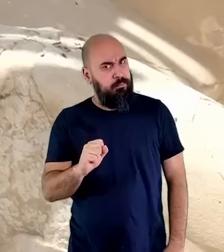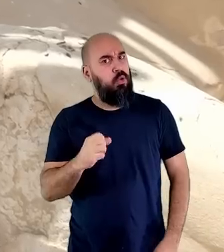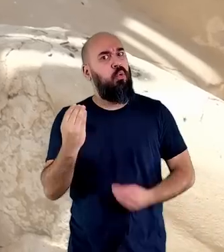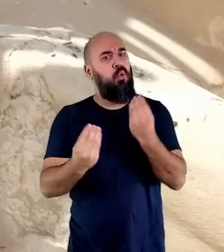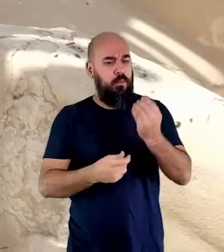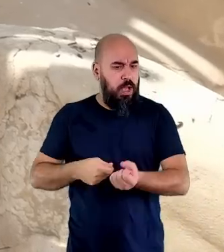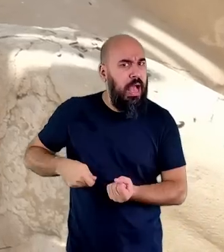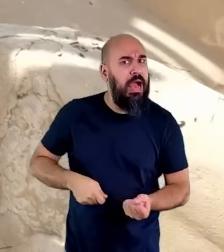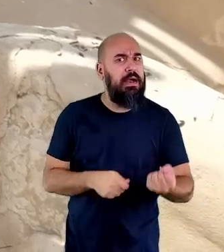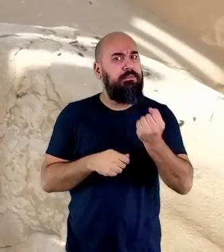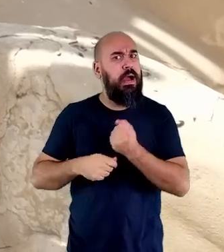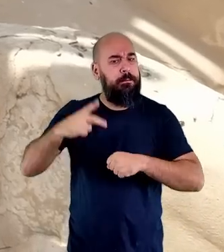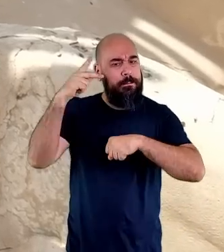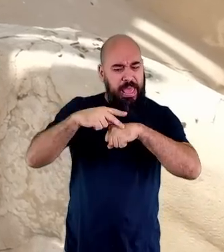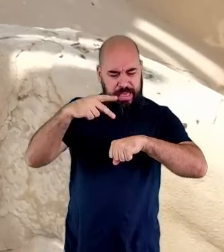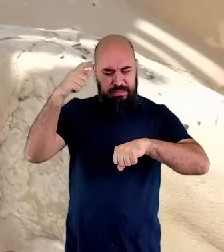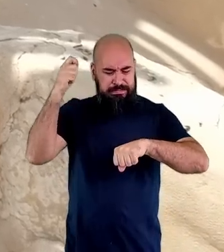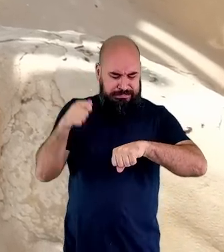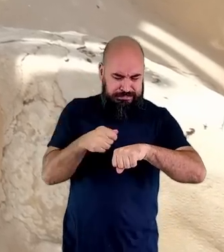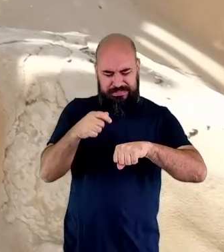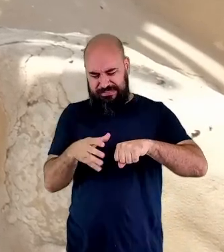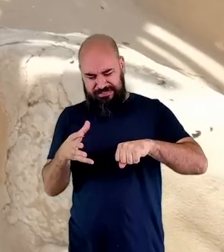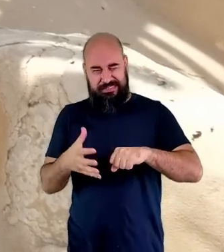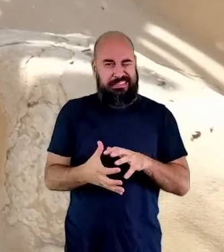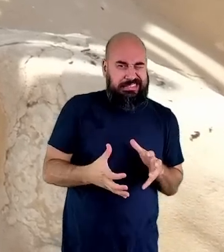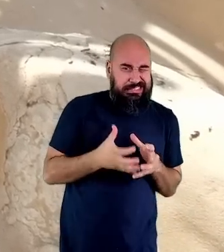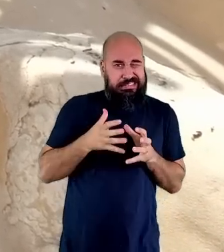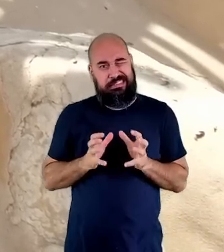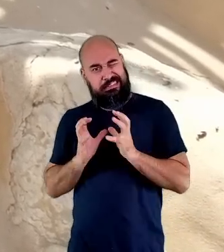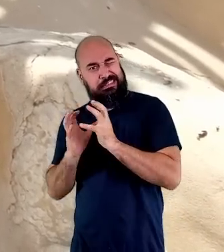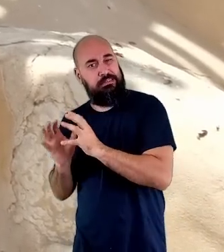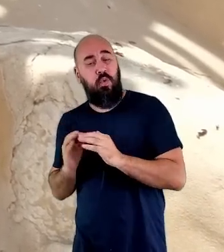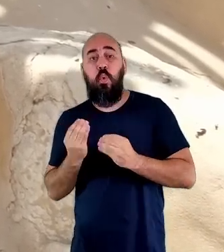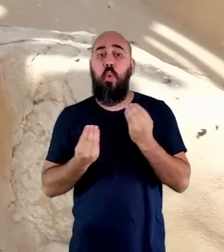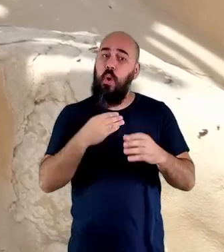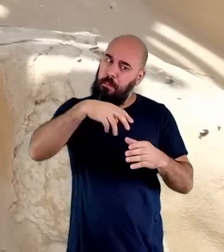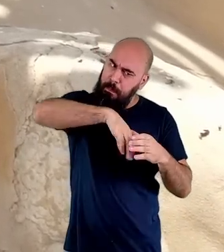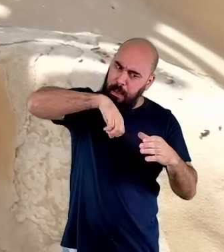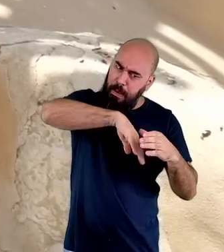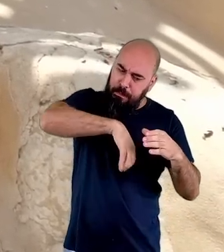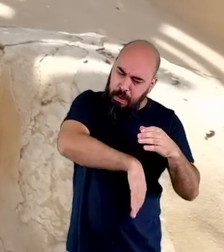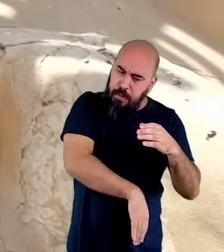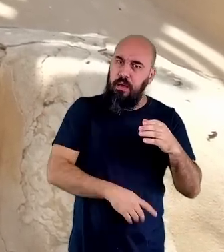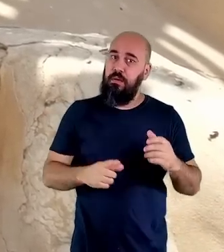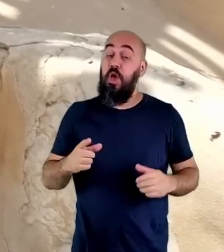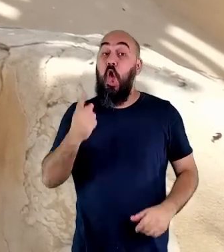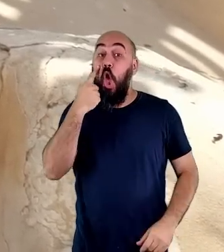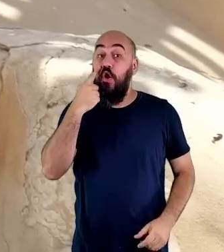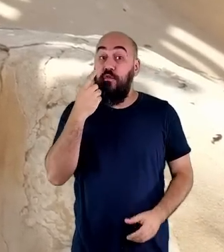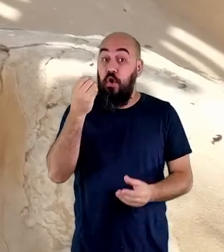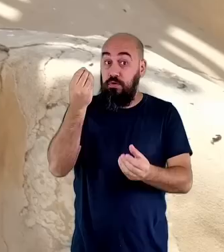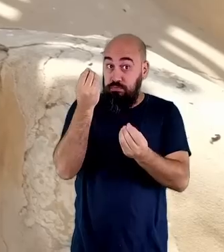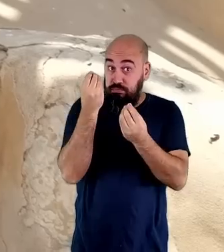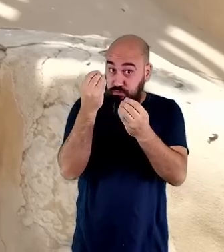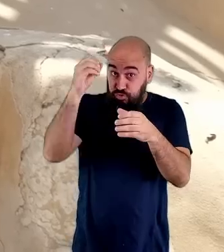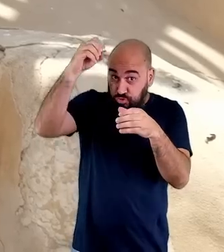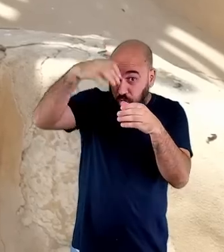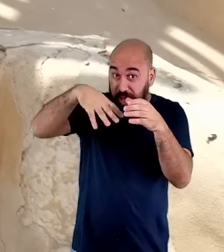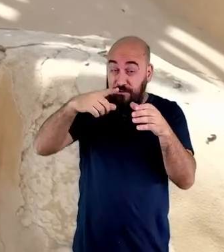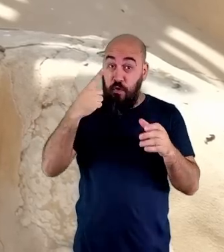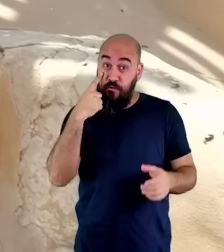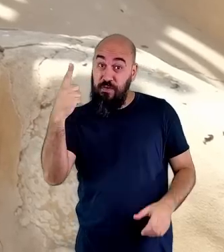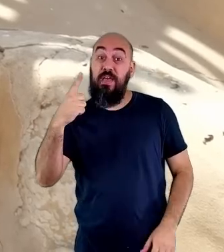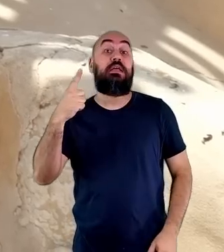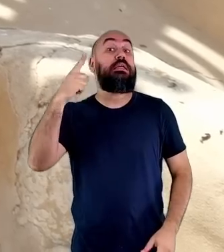rocha, com muita dificuldade para encontrar água. Eu vou jogar essa pequena pedra lá no poço e você vai ver quanto tempo ela demora